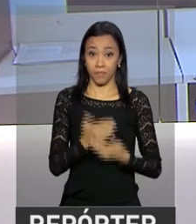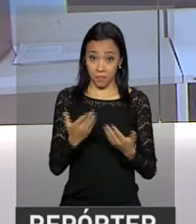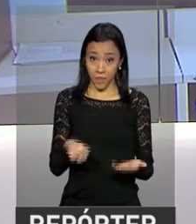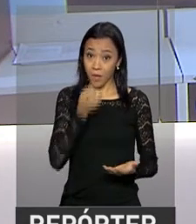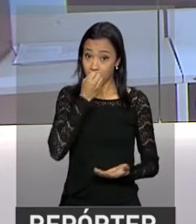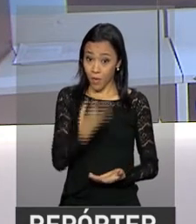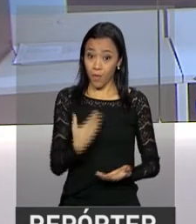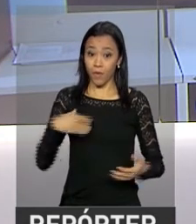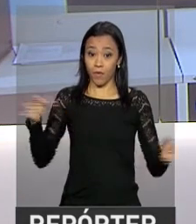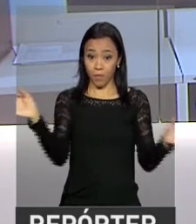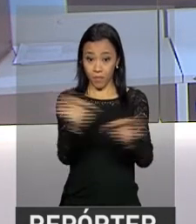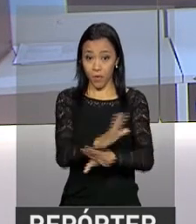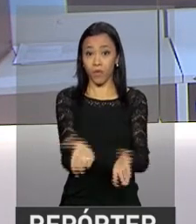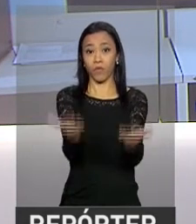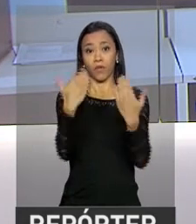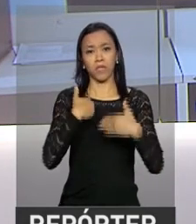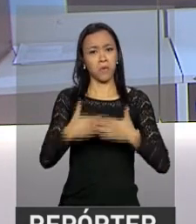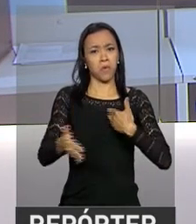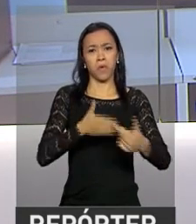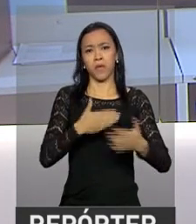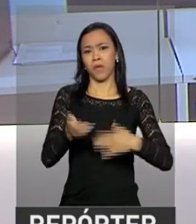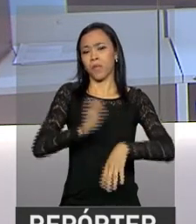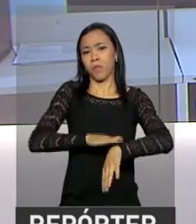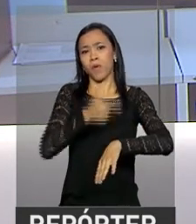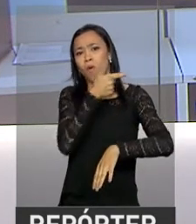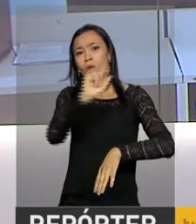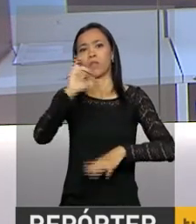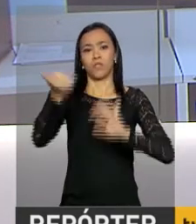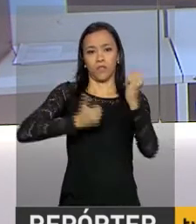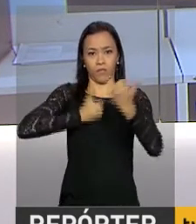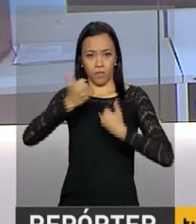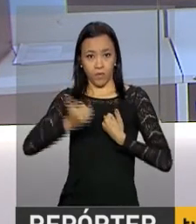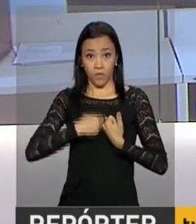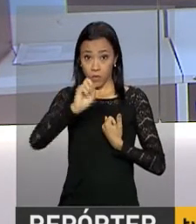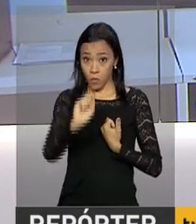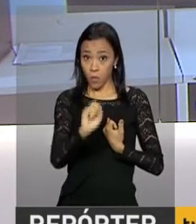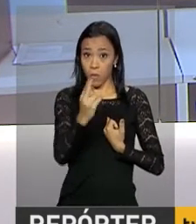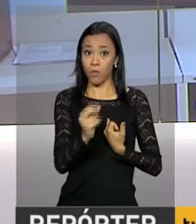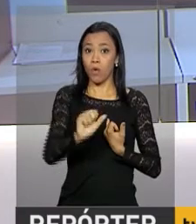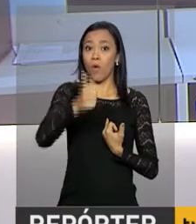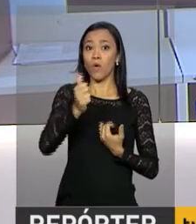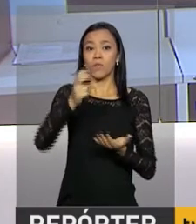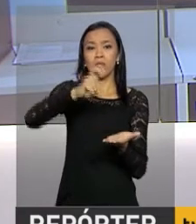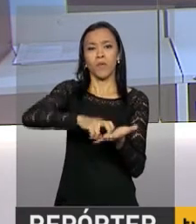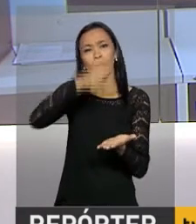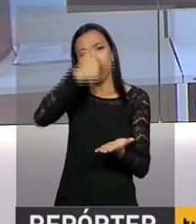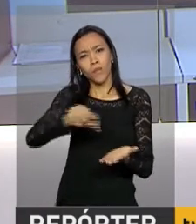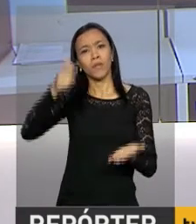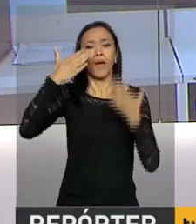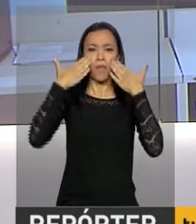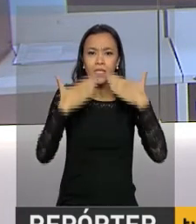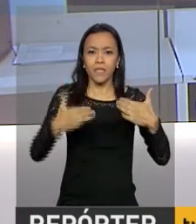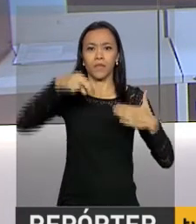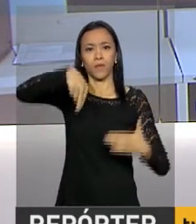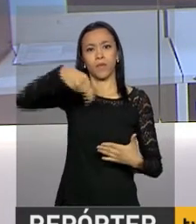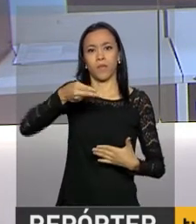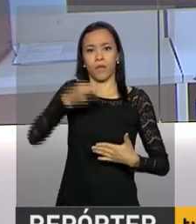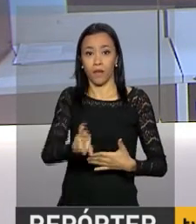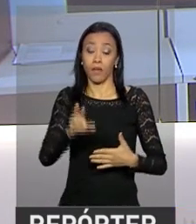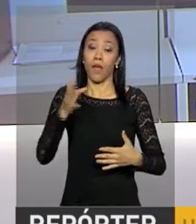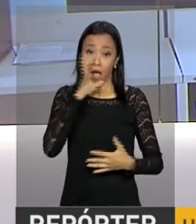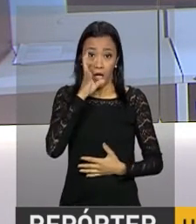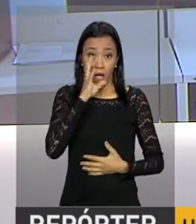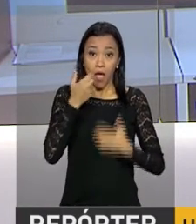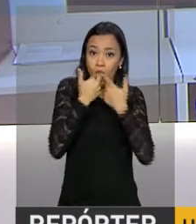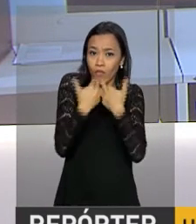tá bom nós ficamos por aqui podemos voltar a qualquer momento com outras informações ou as 11 horas da manhã na próxima edição do repórter NBR